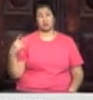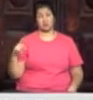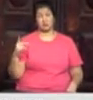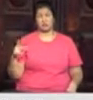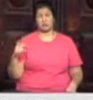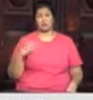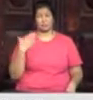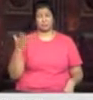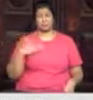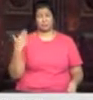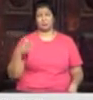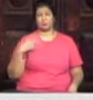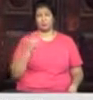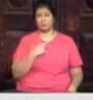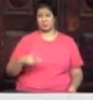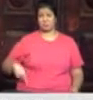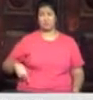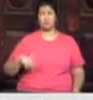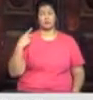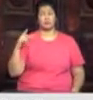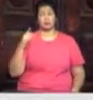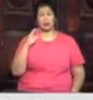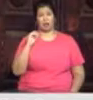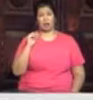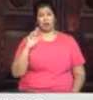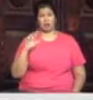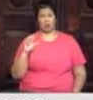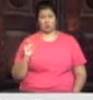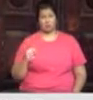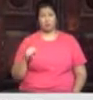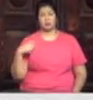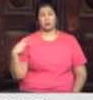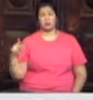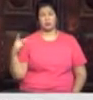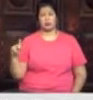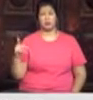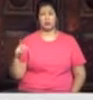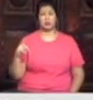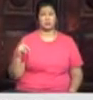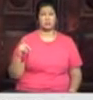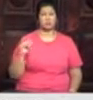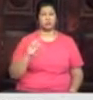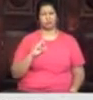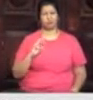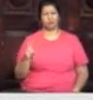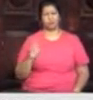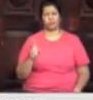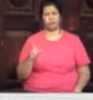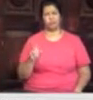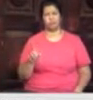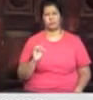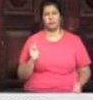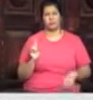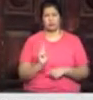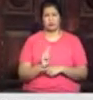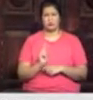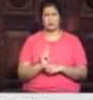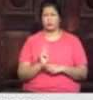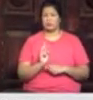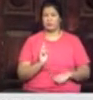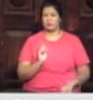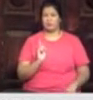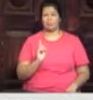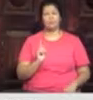Me espantou muito o presidente Carlos Bischofsky, não ele ter esperança de que isso melhore, todos temos esperança de que isso melhore de alguma forma, em